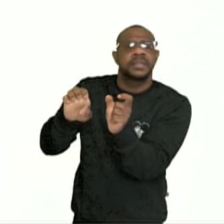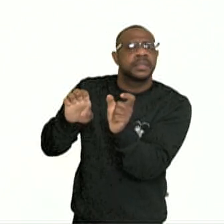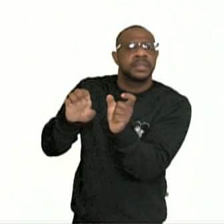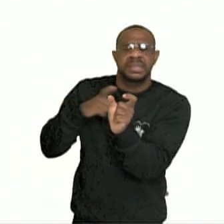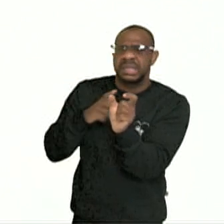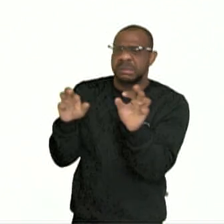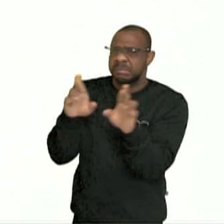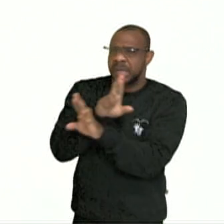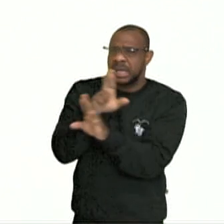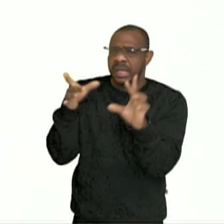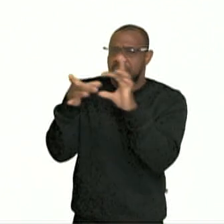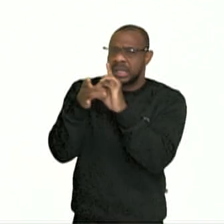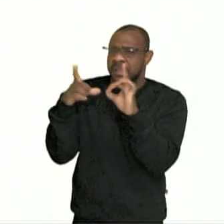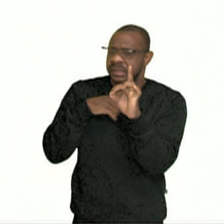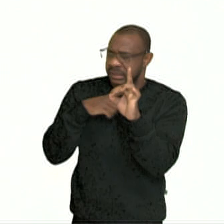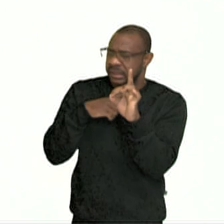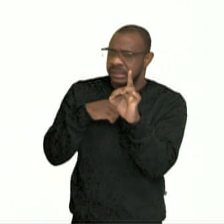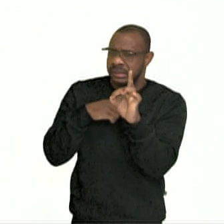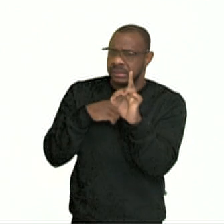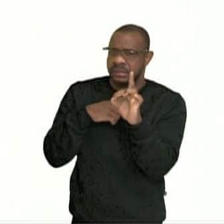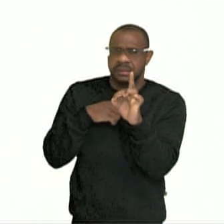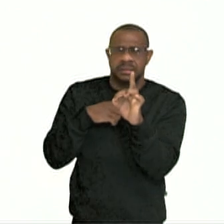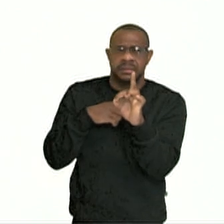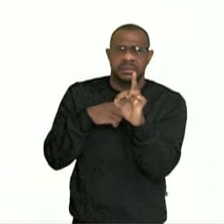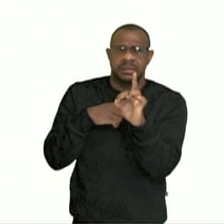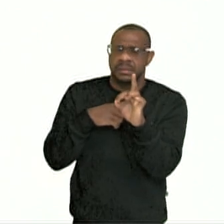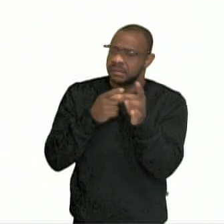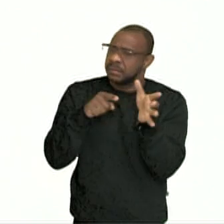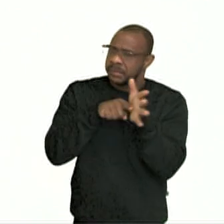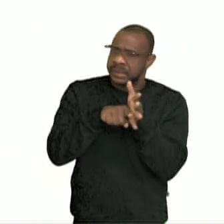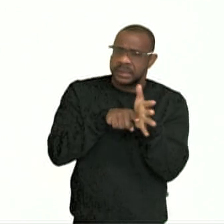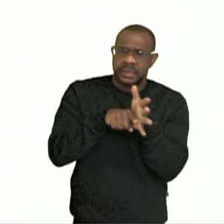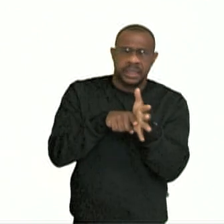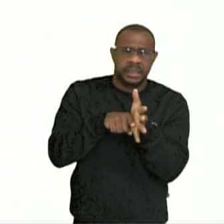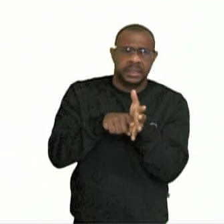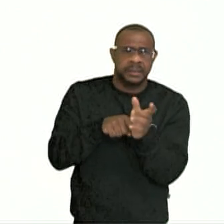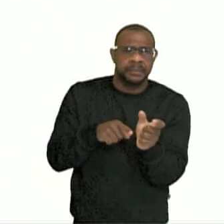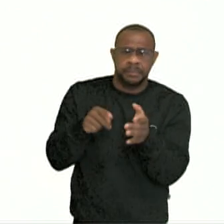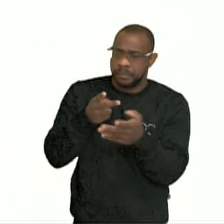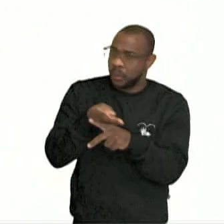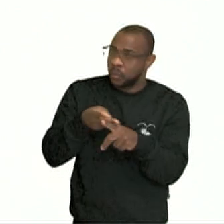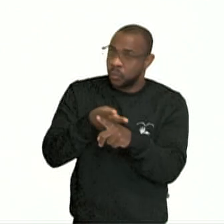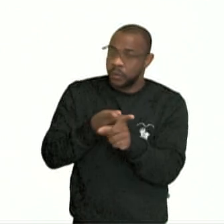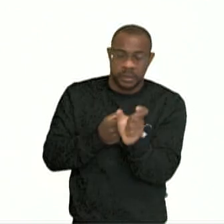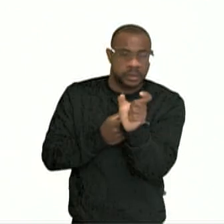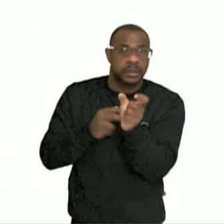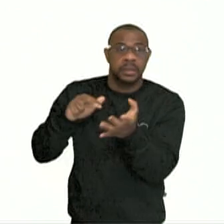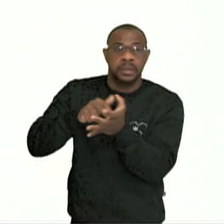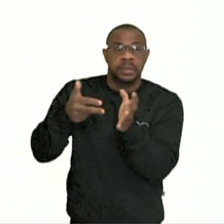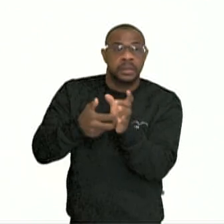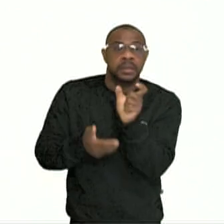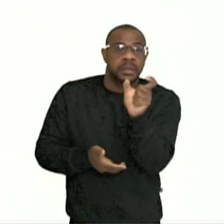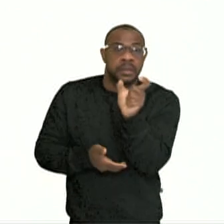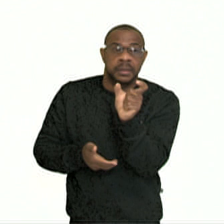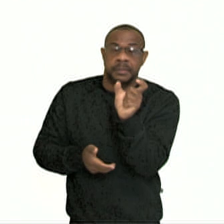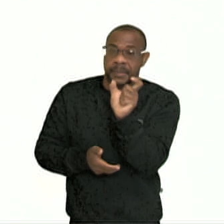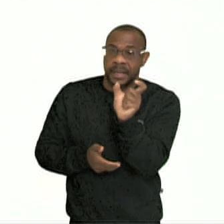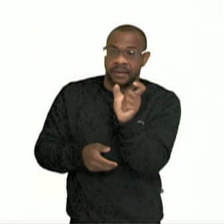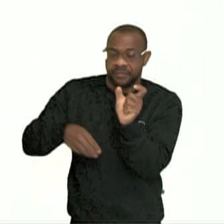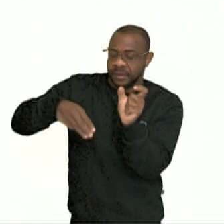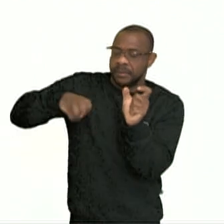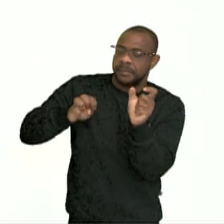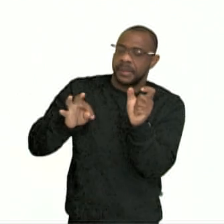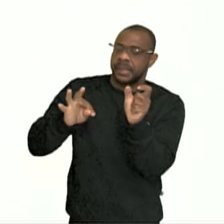relação? Não sei. Que tal a gente pesquisar? Procure no dicionário o significado desta